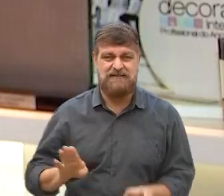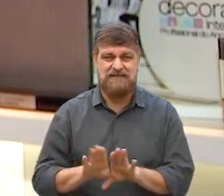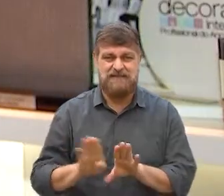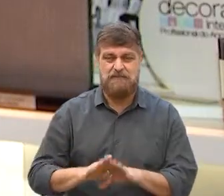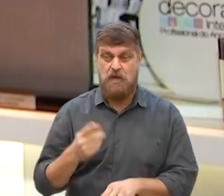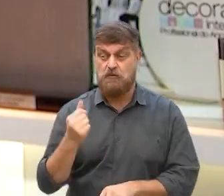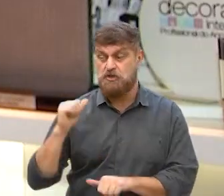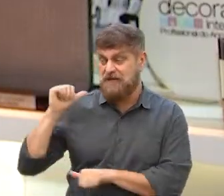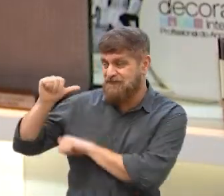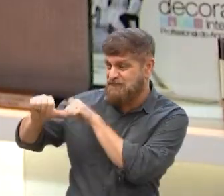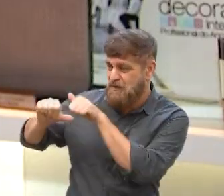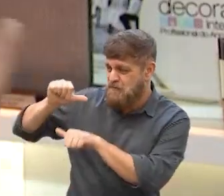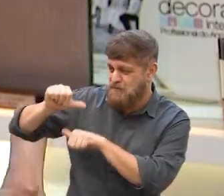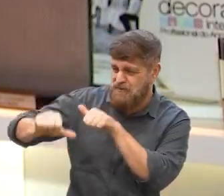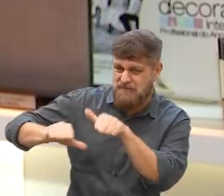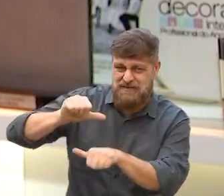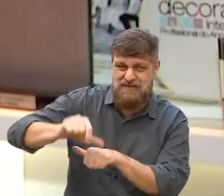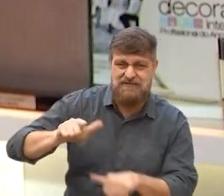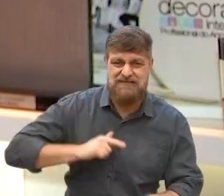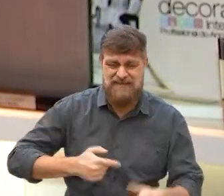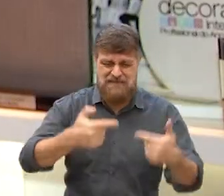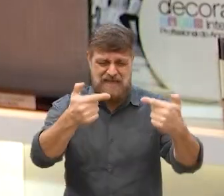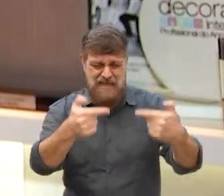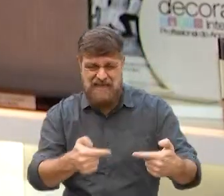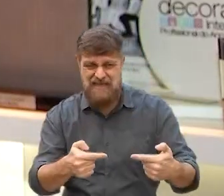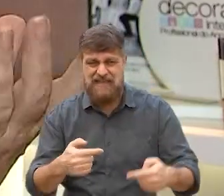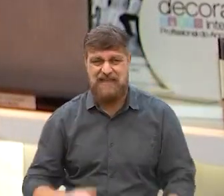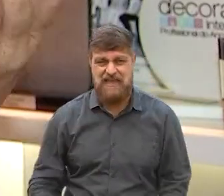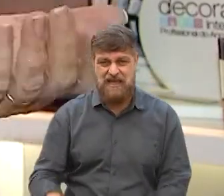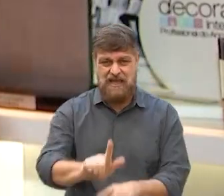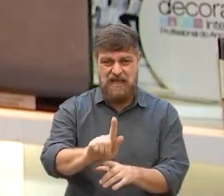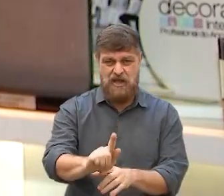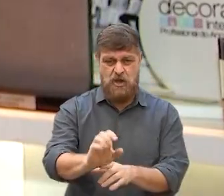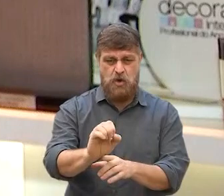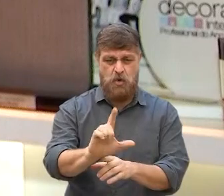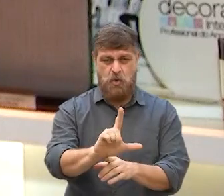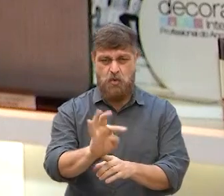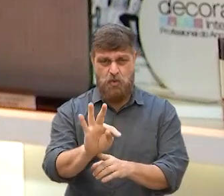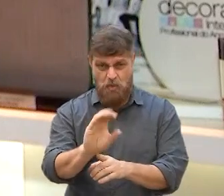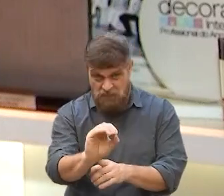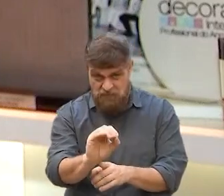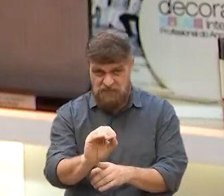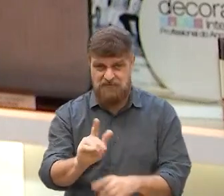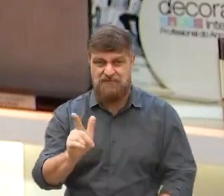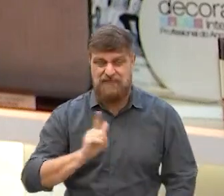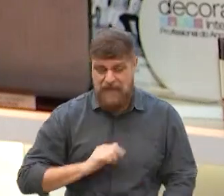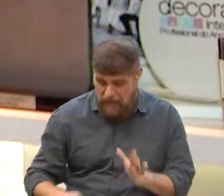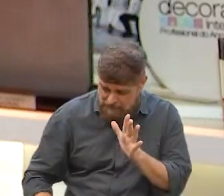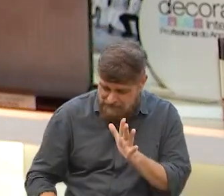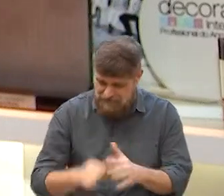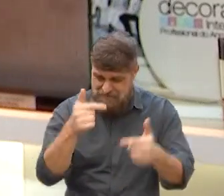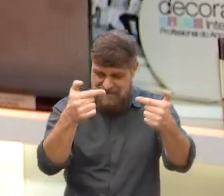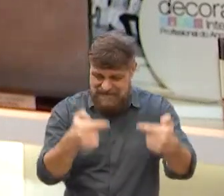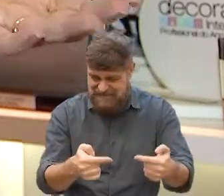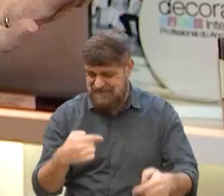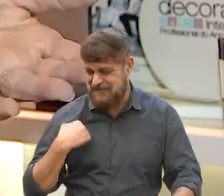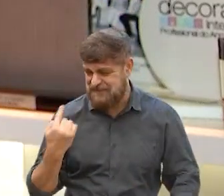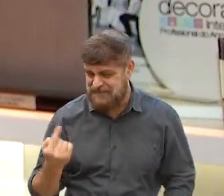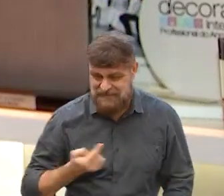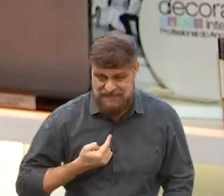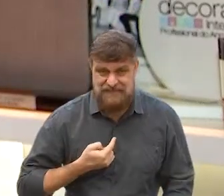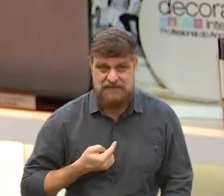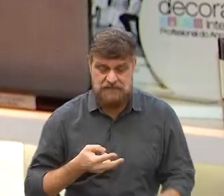Dalla trabalham e vice-versa. Isso fez com que criássemos muito mais negócios para os investidores, para os